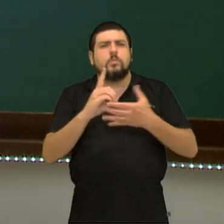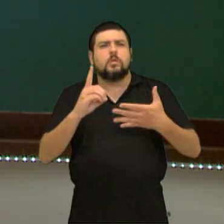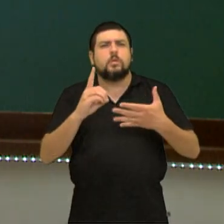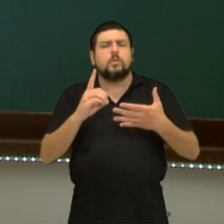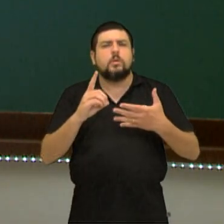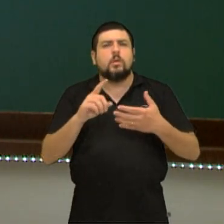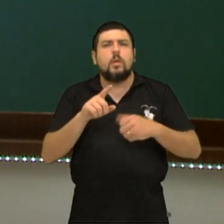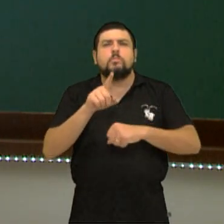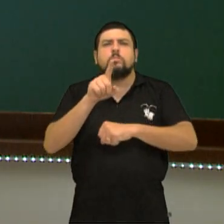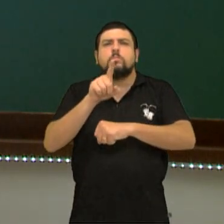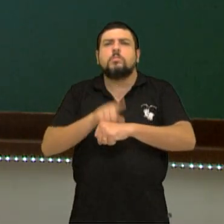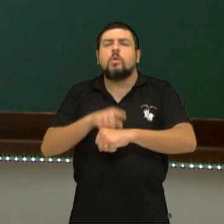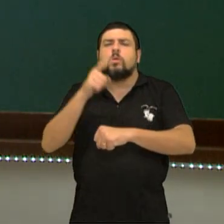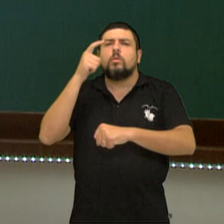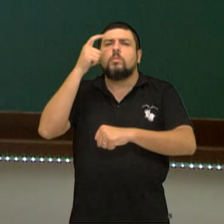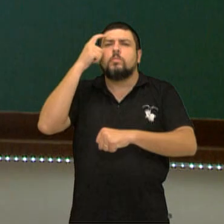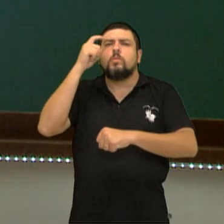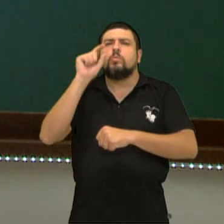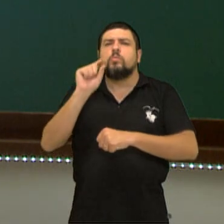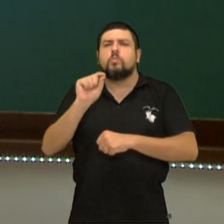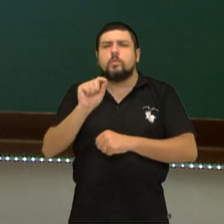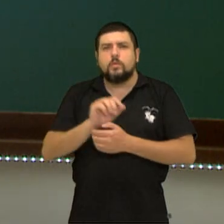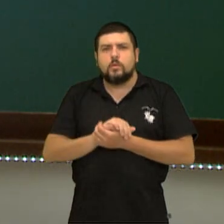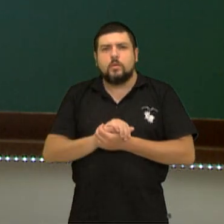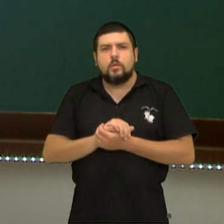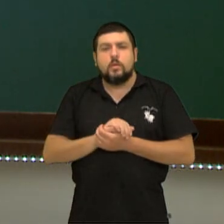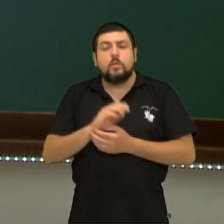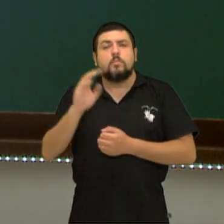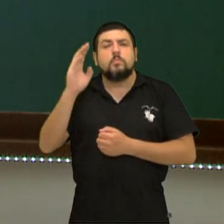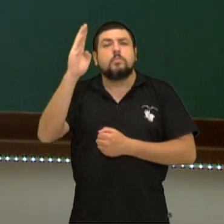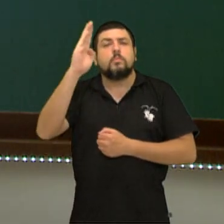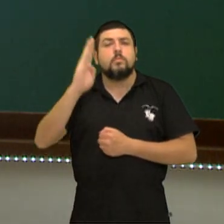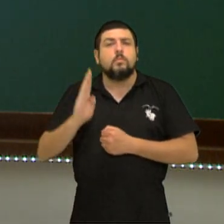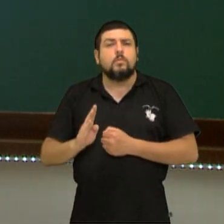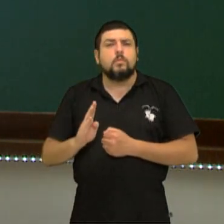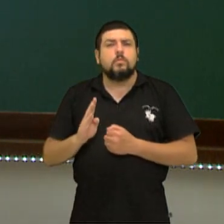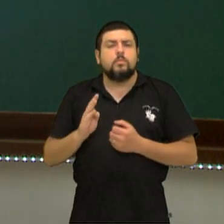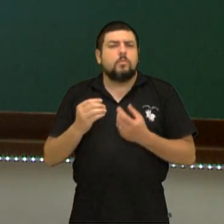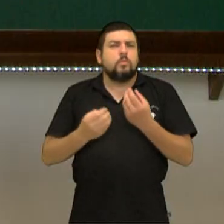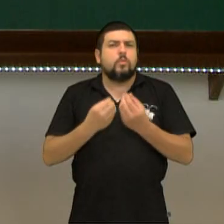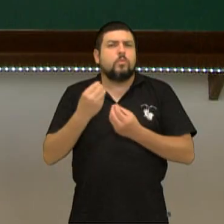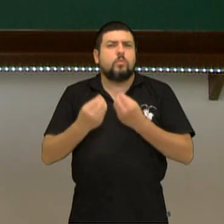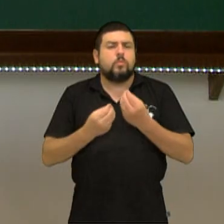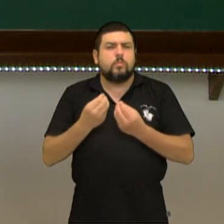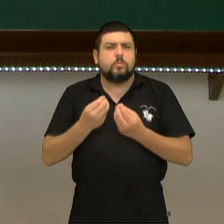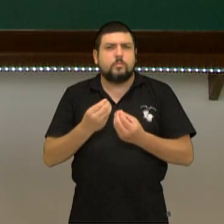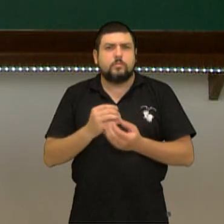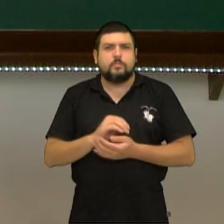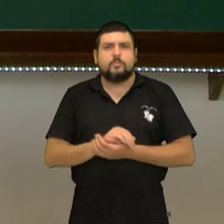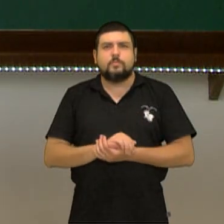atualidade? Como é a democracia no Brasil? Vamos tentar responder essas questões aí, pessoal?